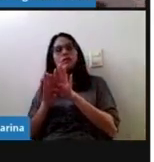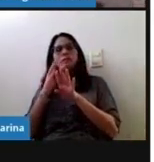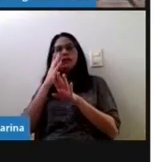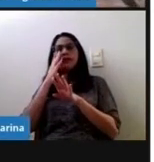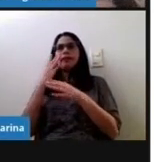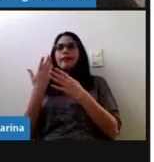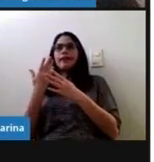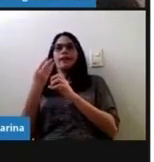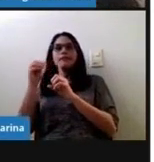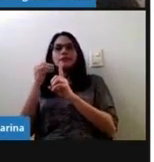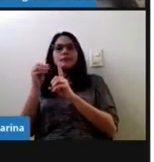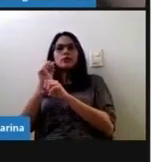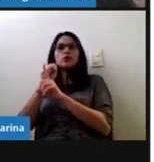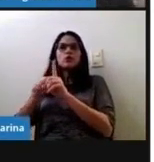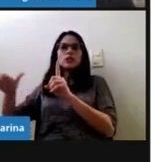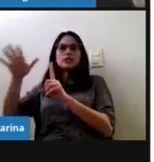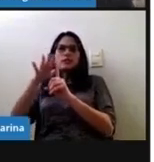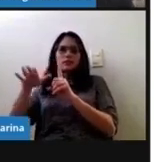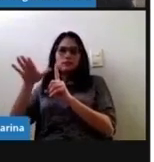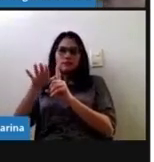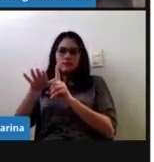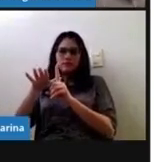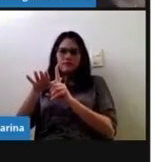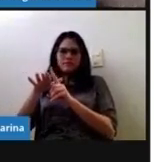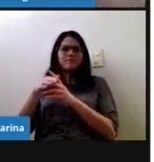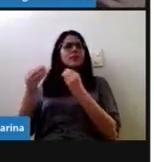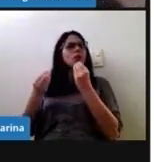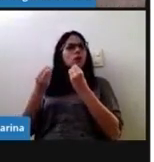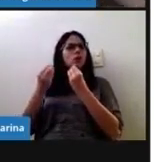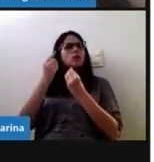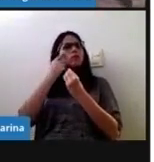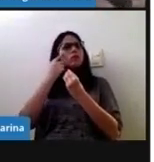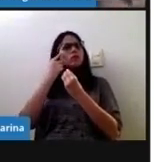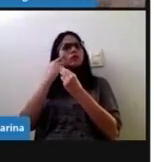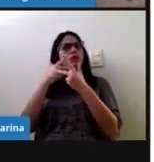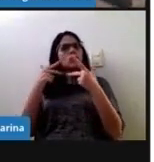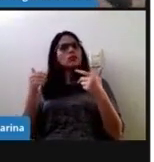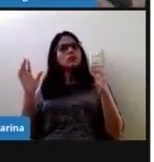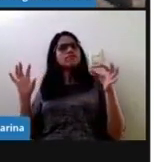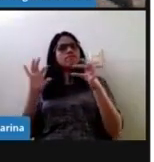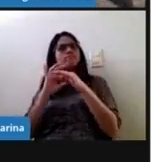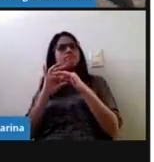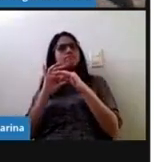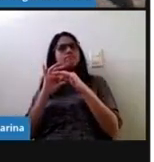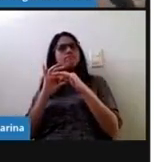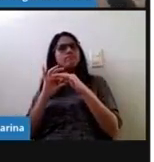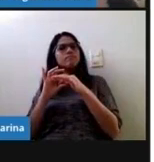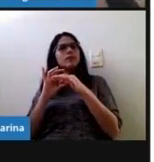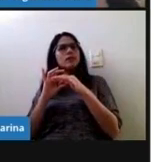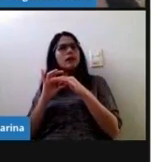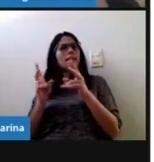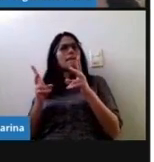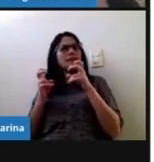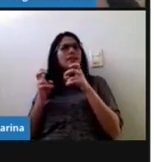social. Para esse quesito, nós identificamos algumas variáveis que tinham associação com um risco